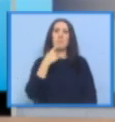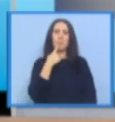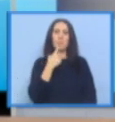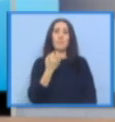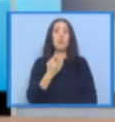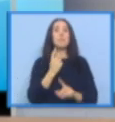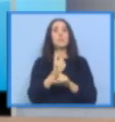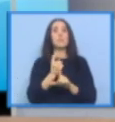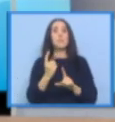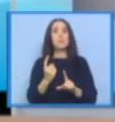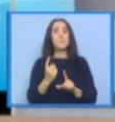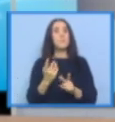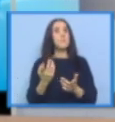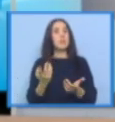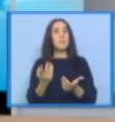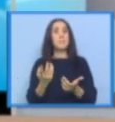Exatamente porque